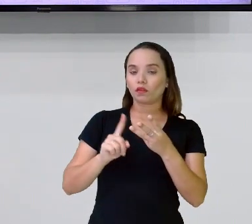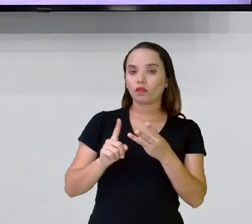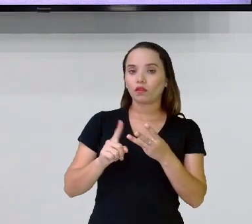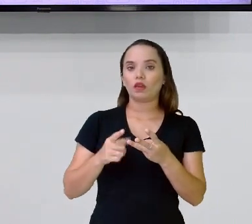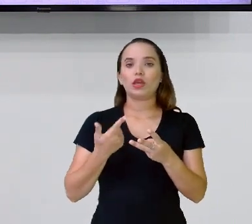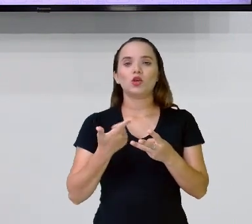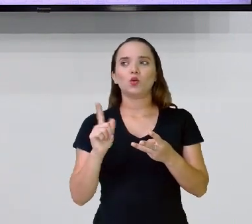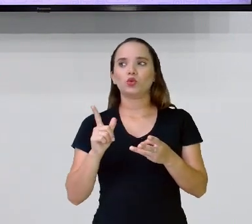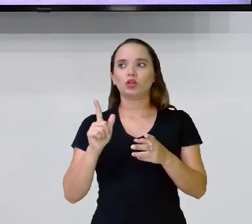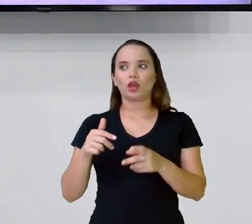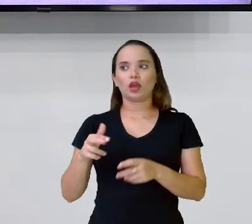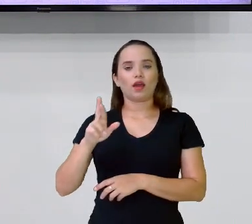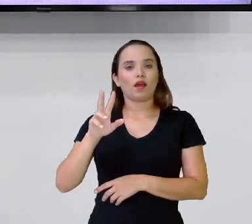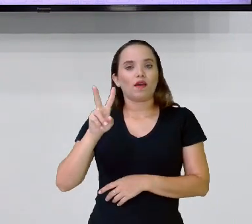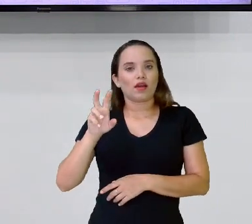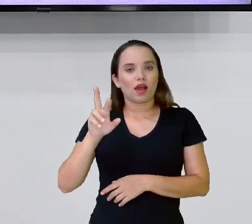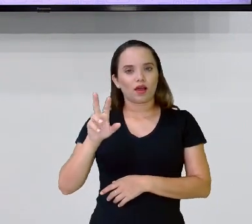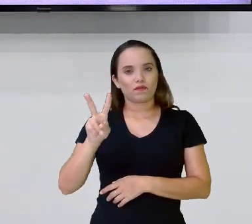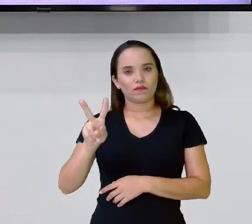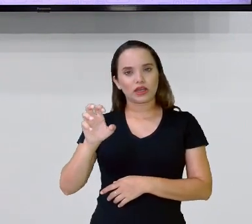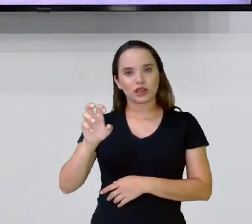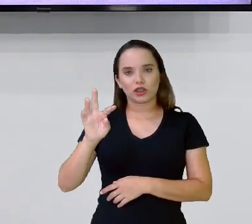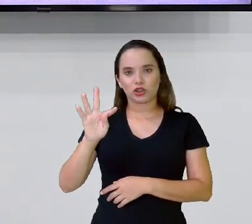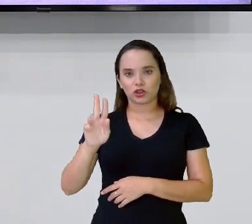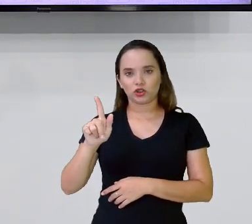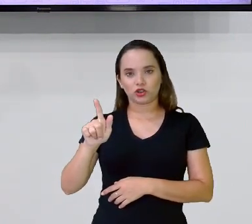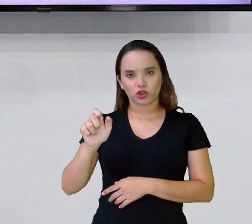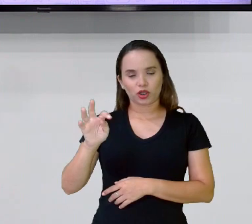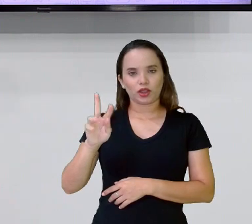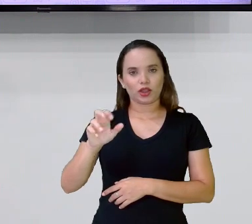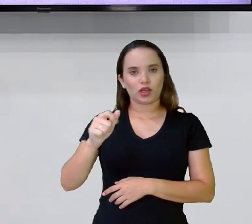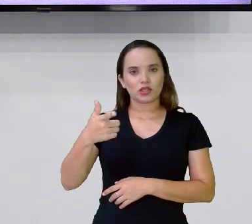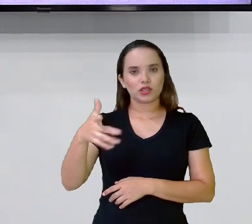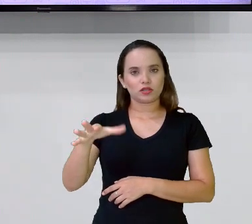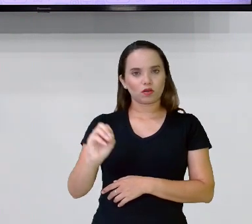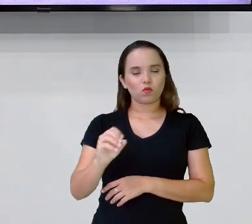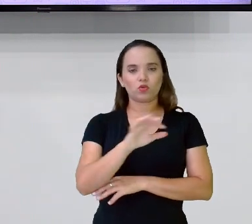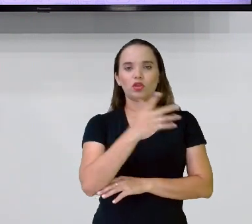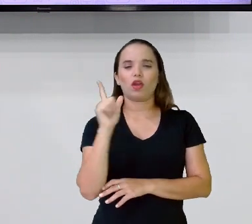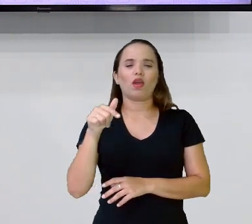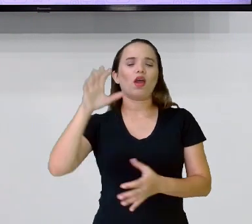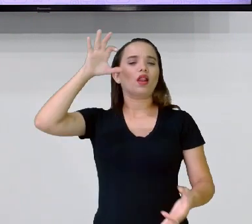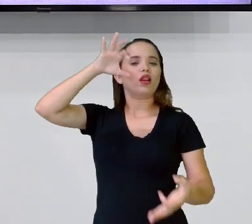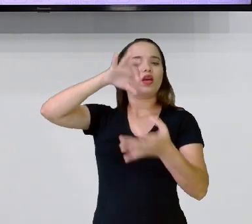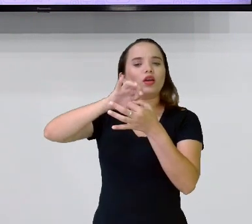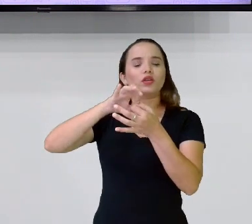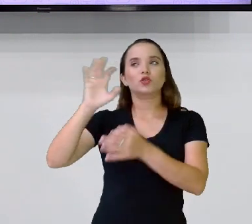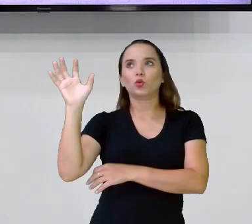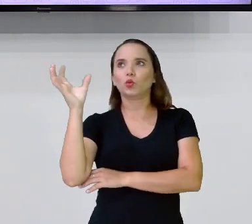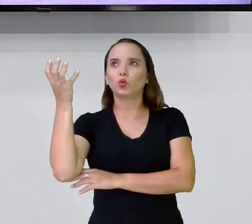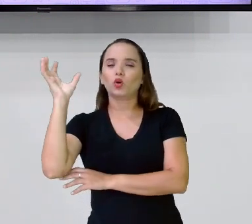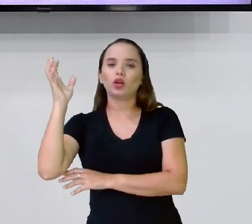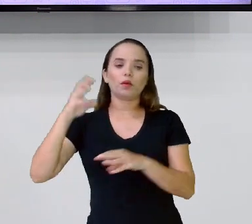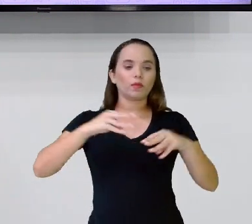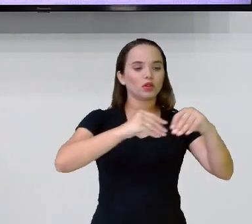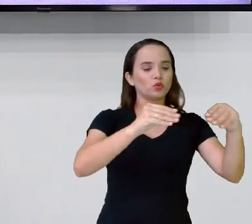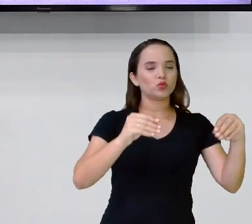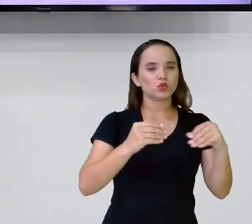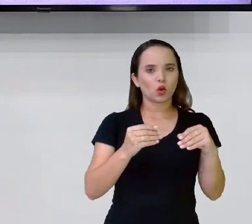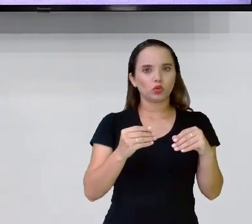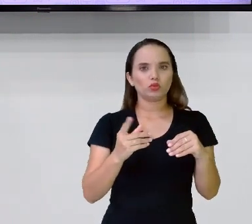resultado, vai ser manifestação da relação entre clima e solo. Tá? Então a gente falou de hidrografia também,